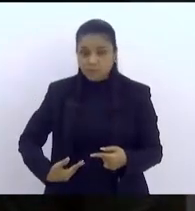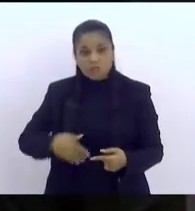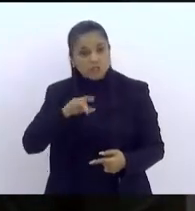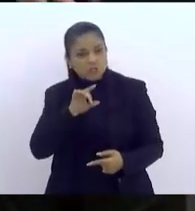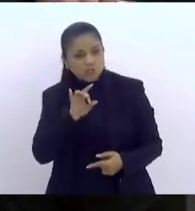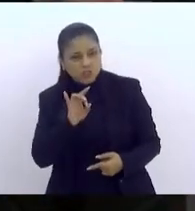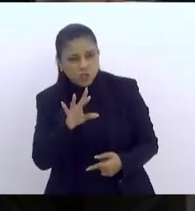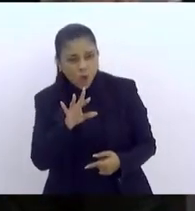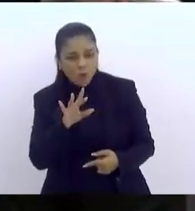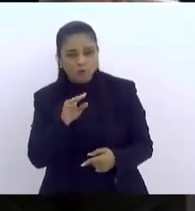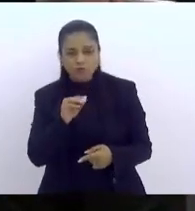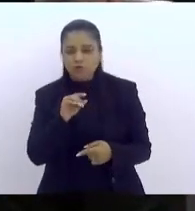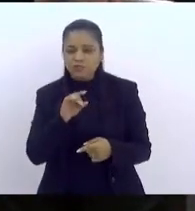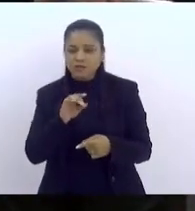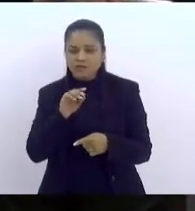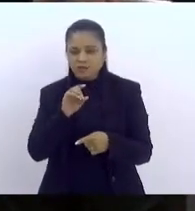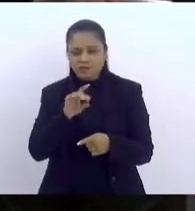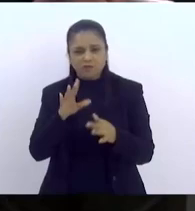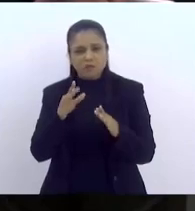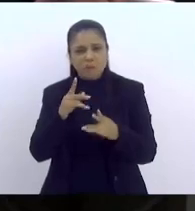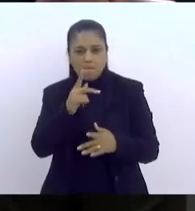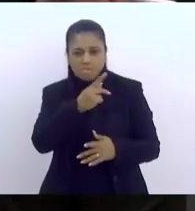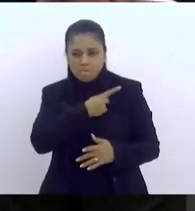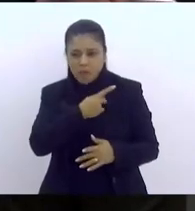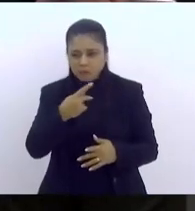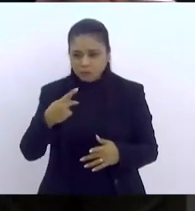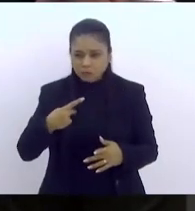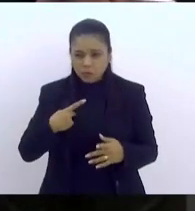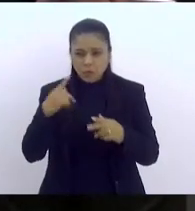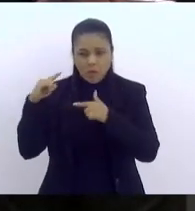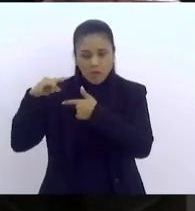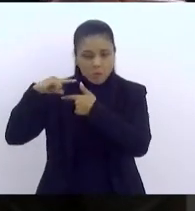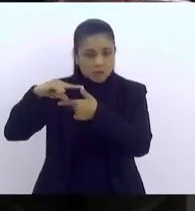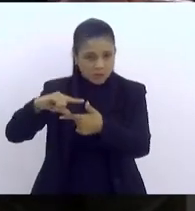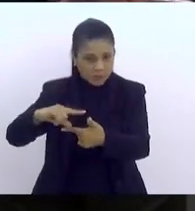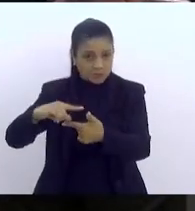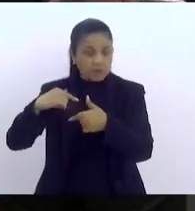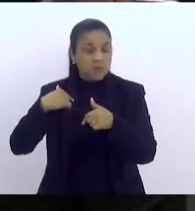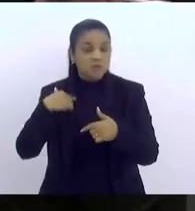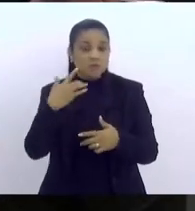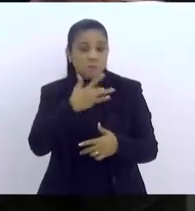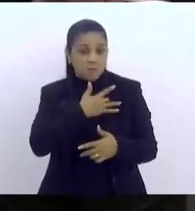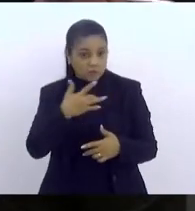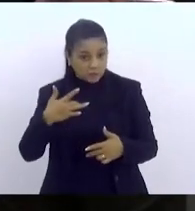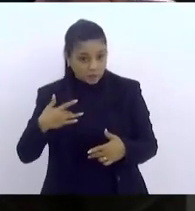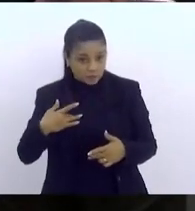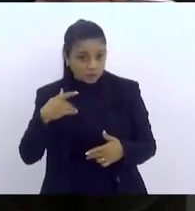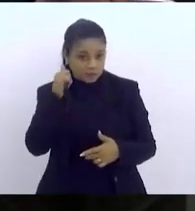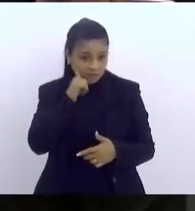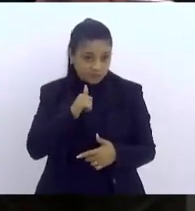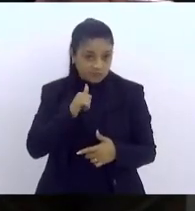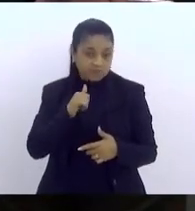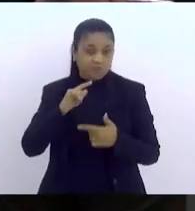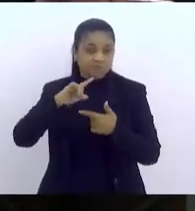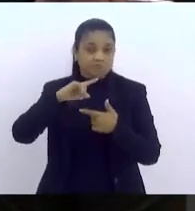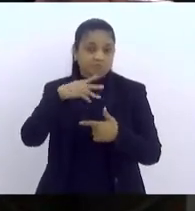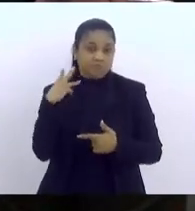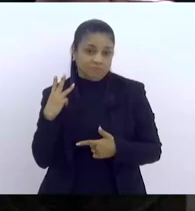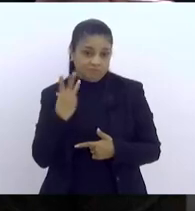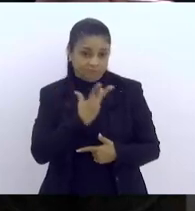os conservadores. Tem pastora transexual, tem pastora travesti, né? Tem católicas pelo direito